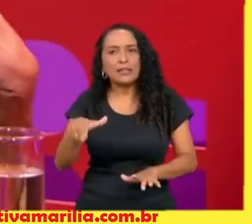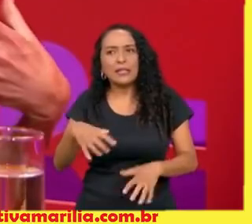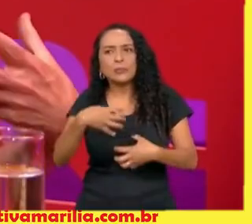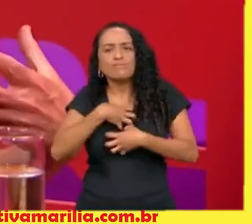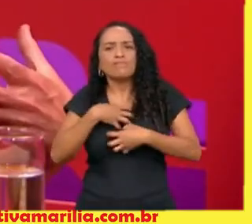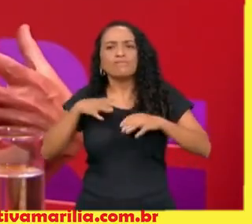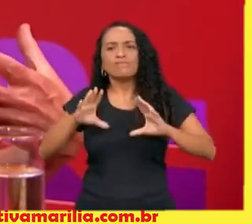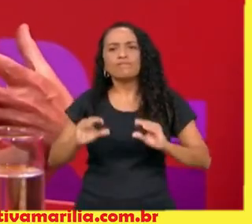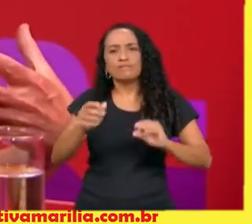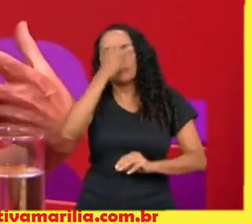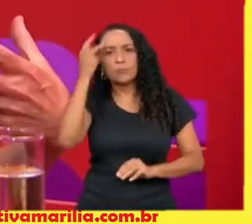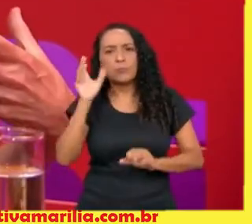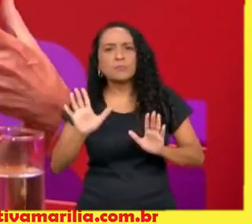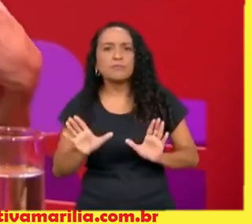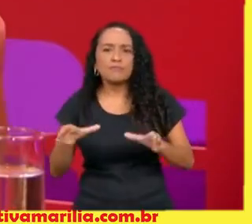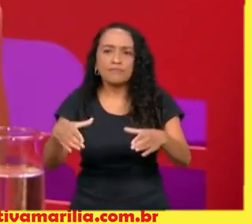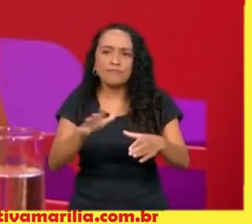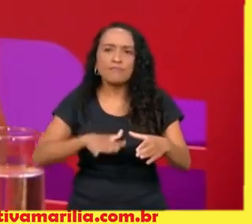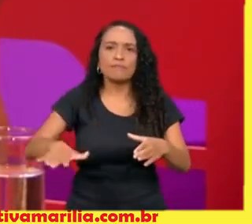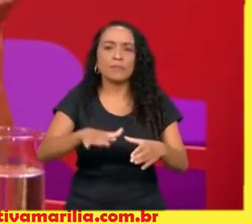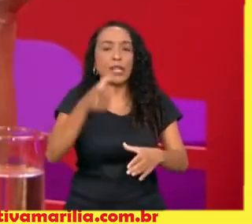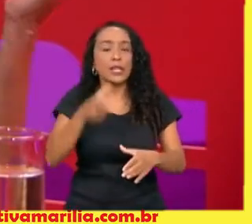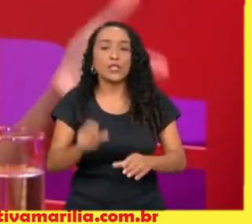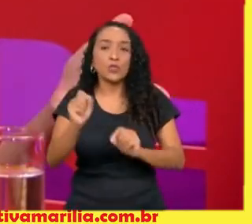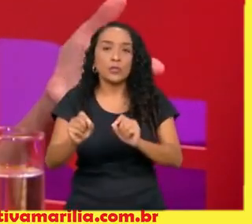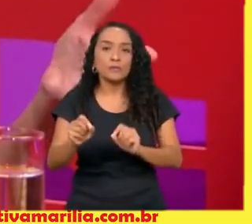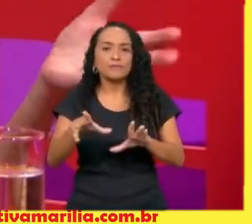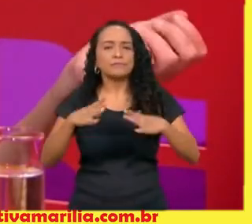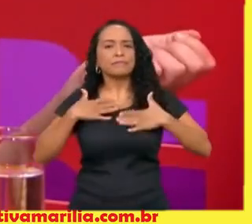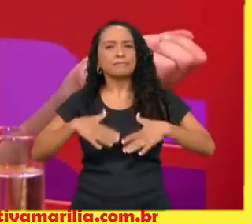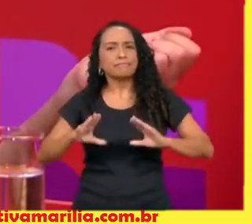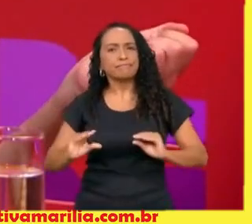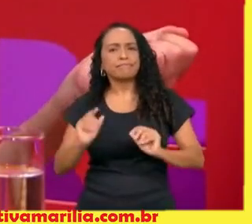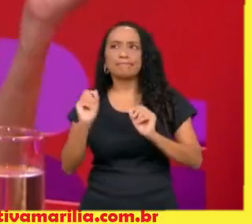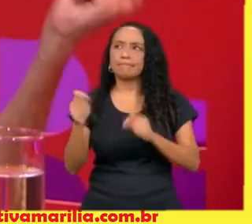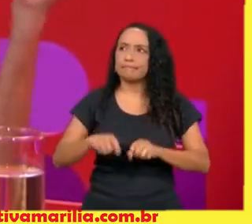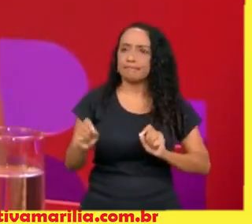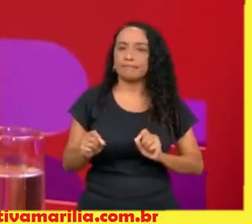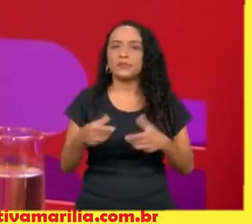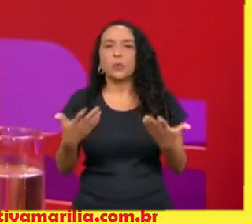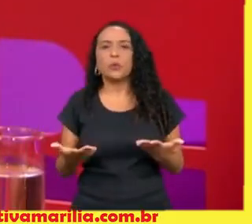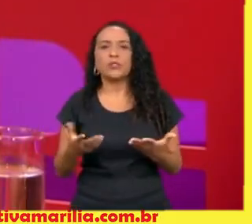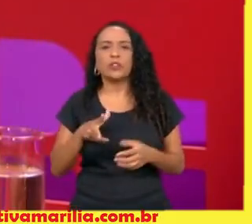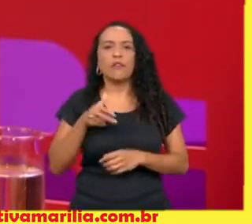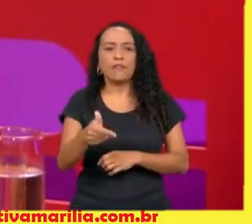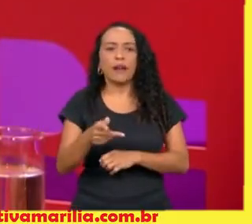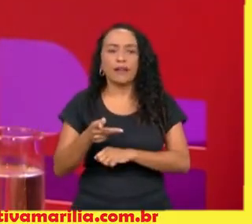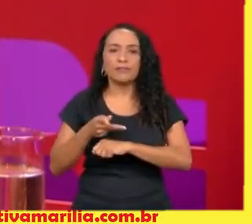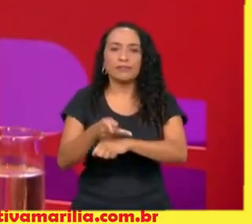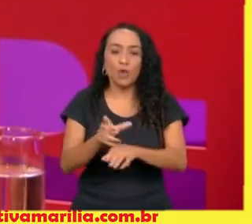do indivíduo na massa. E o interessante é o seguinte, esse conforto pode ser, por exemplo, quando você sai atrás de um bloco de